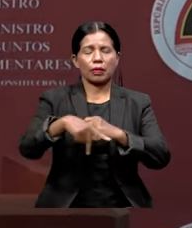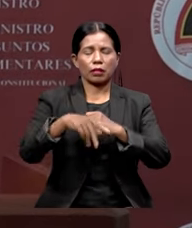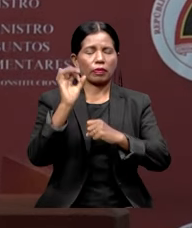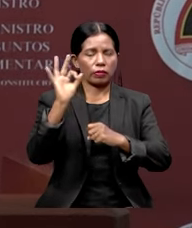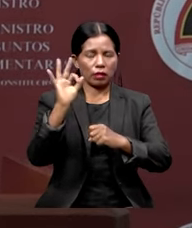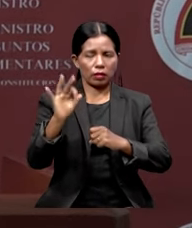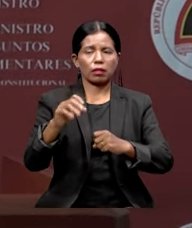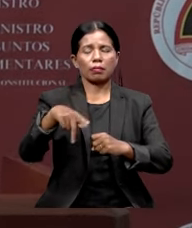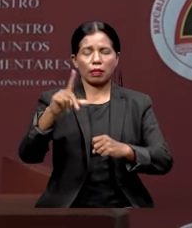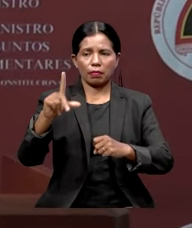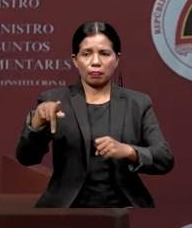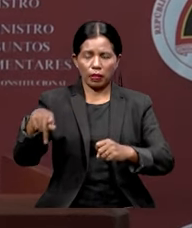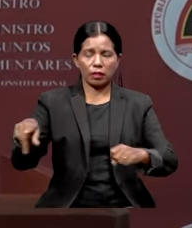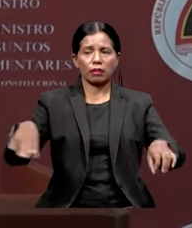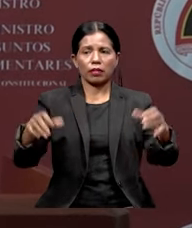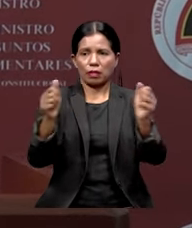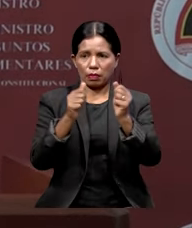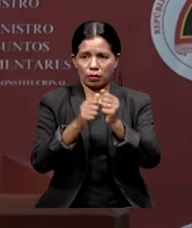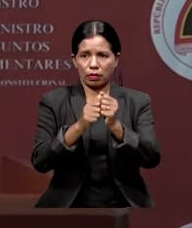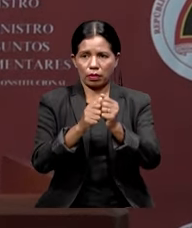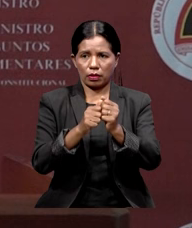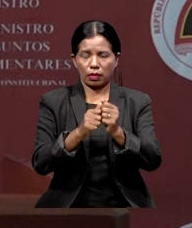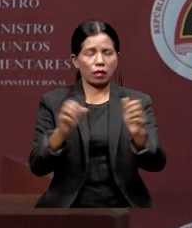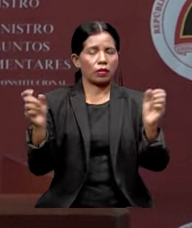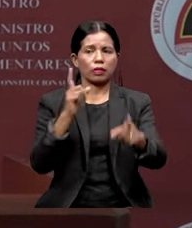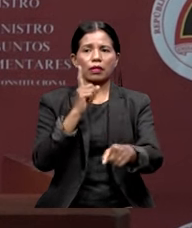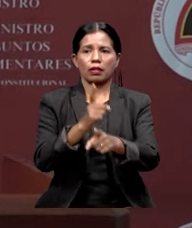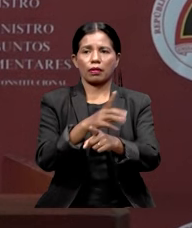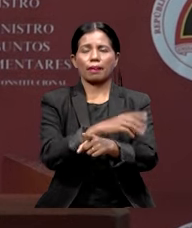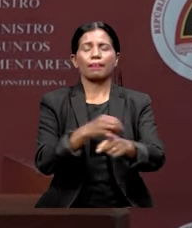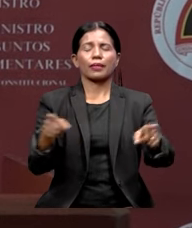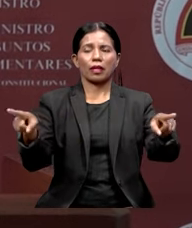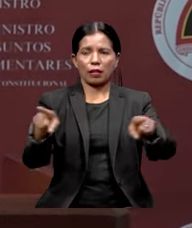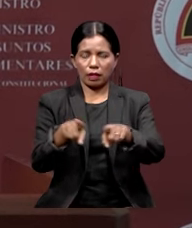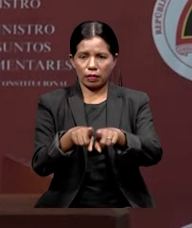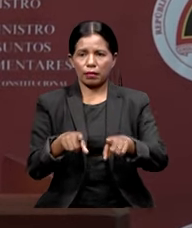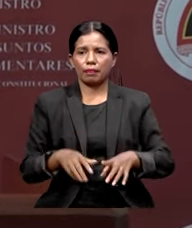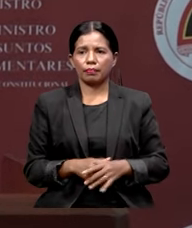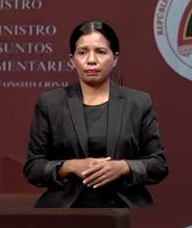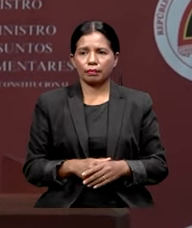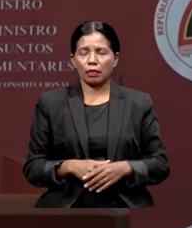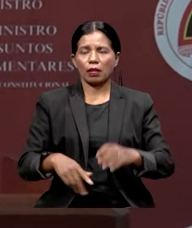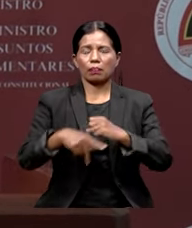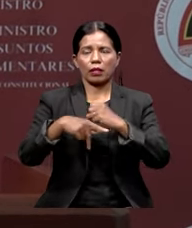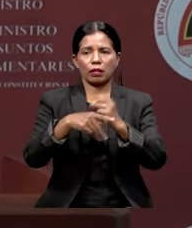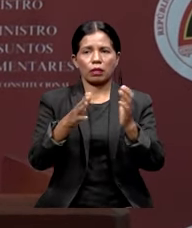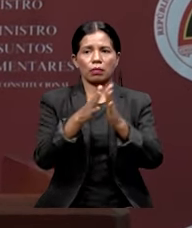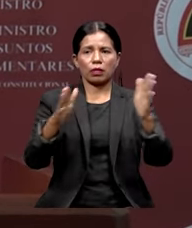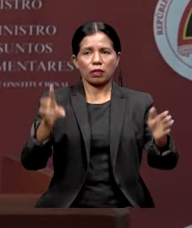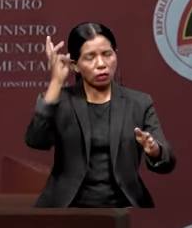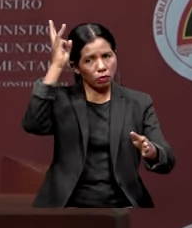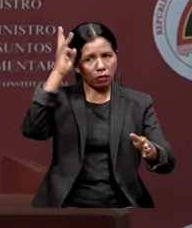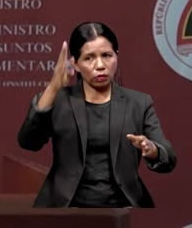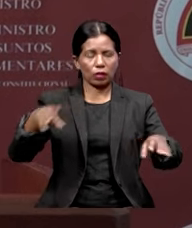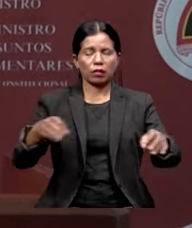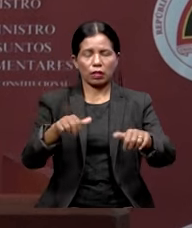sempre serviço a muito, nudar nós nessa plataforma, mas B, nessa bancada oposição NB preocupado com a